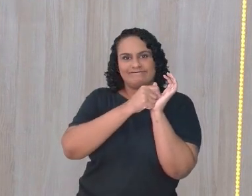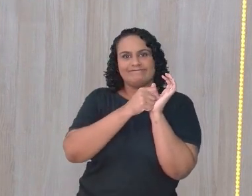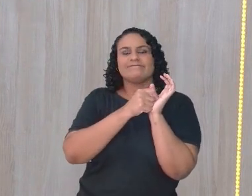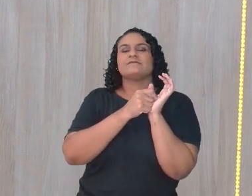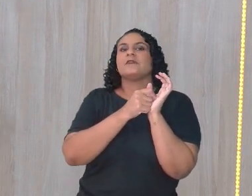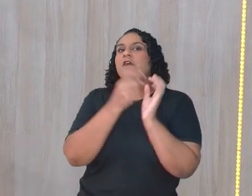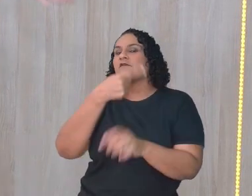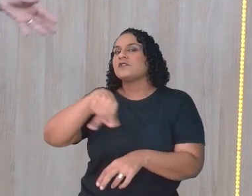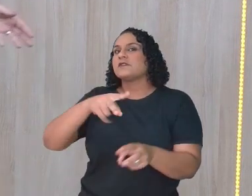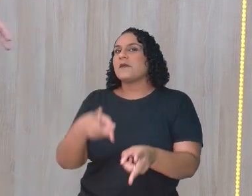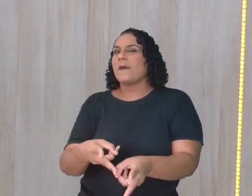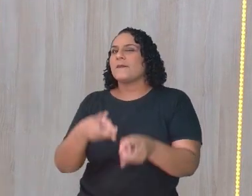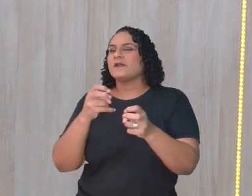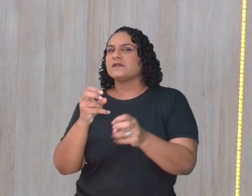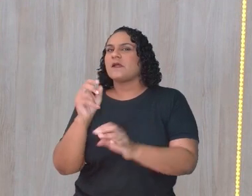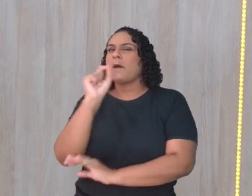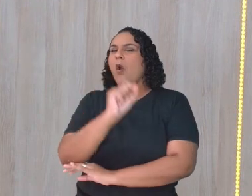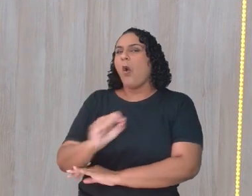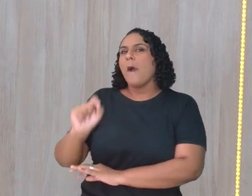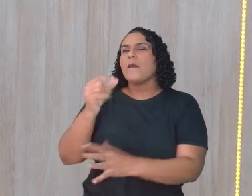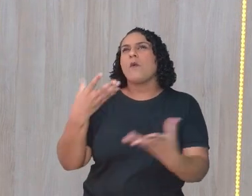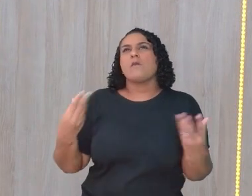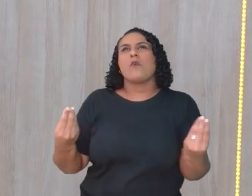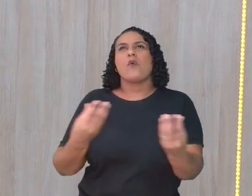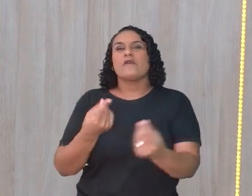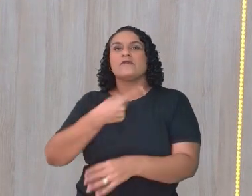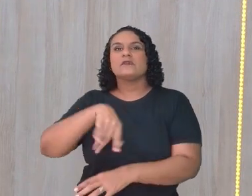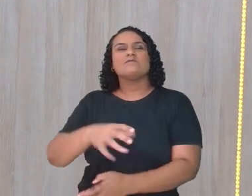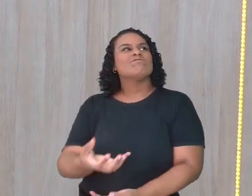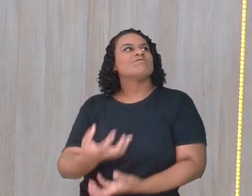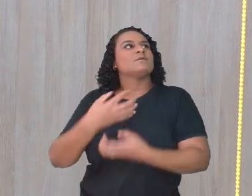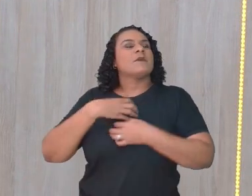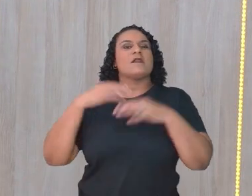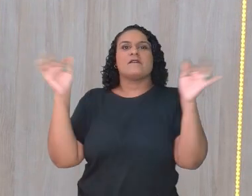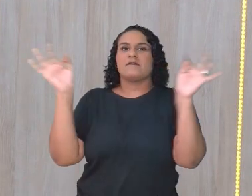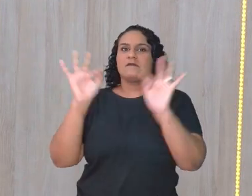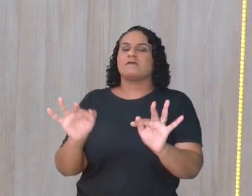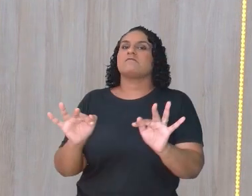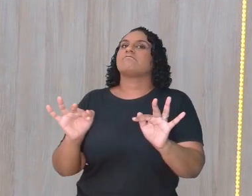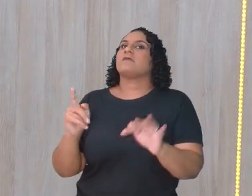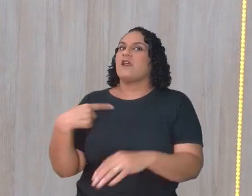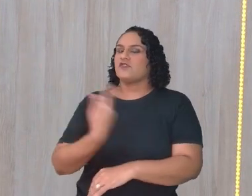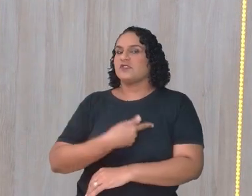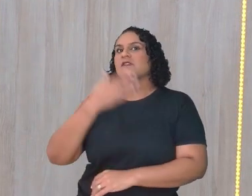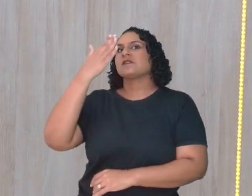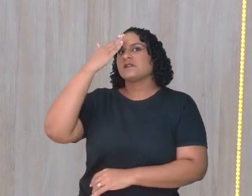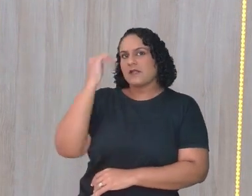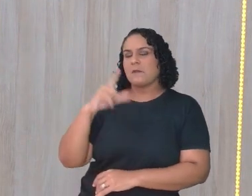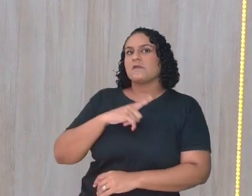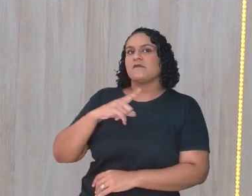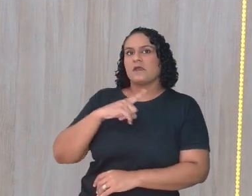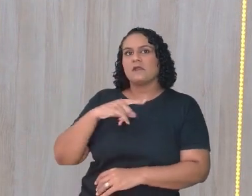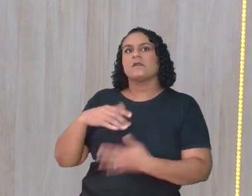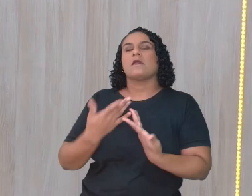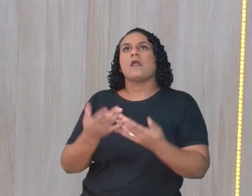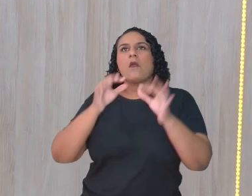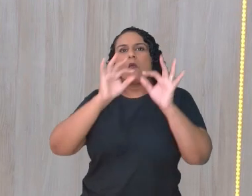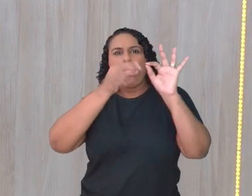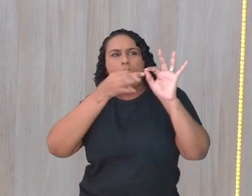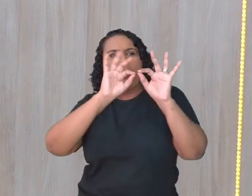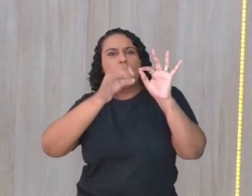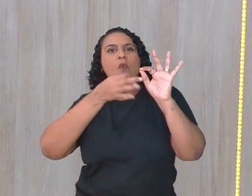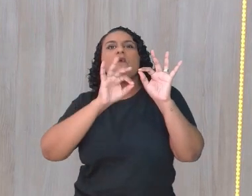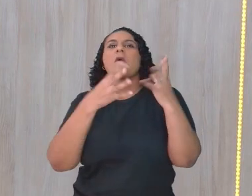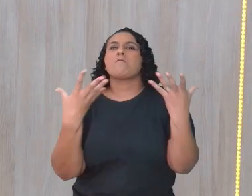vê que as abelhas estão ali, aí você já fica feliz, porque a gente vai ter uma boa polinização. Se não aparecer abelha, a gente não vai ter